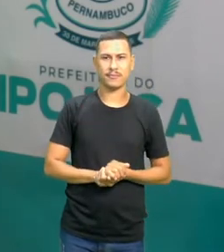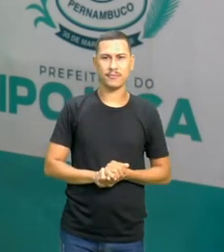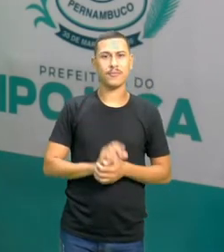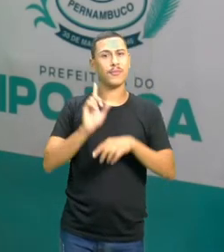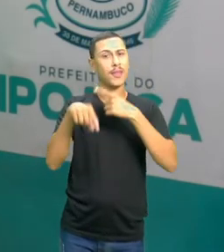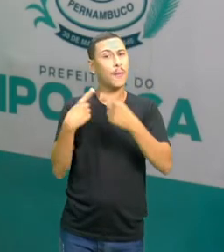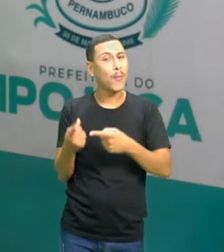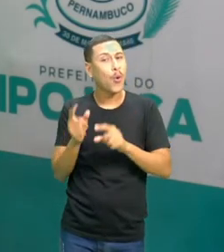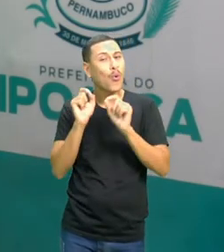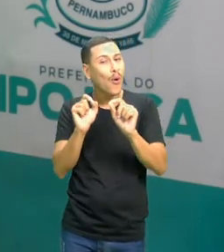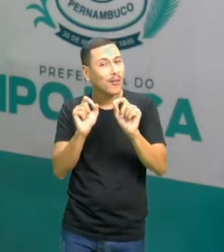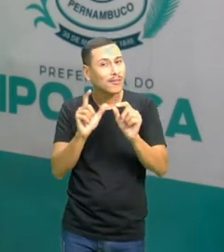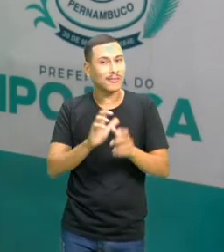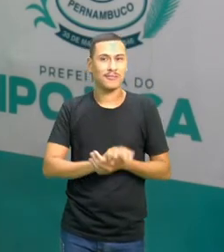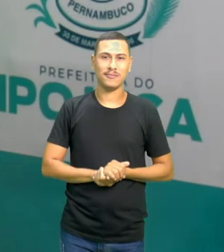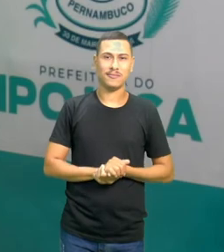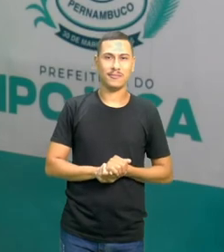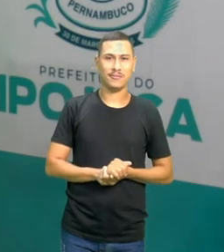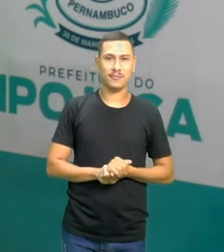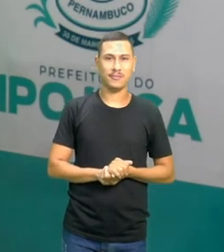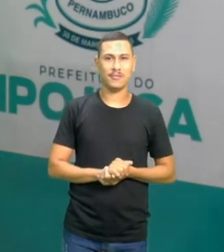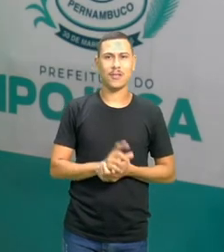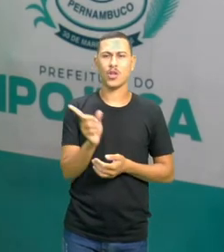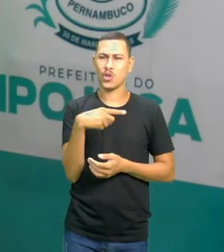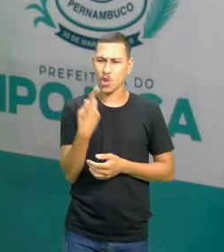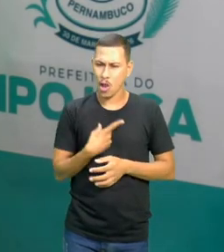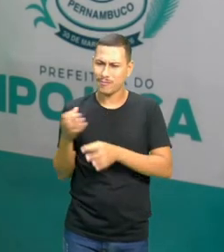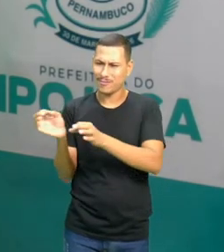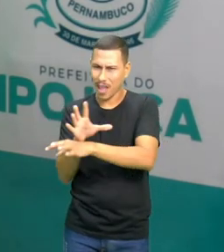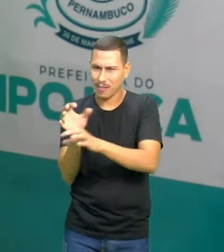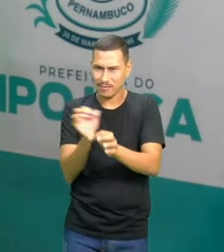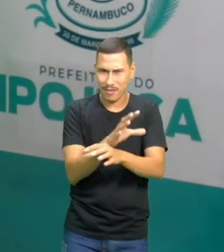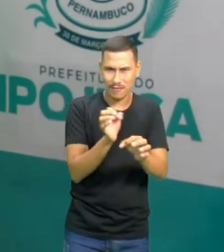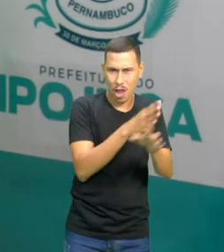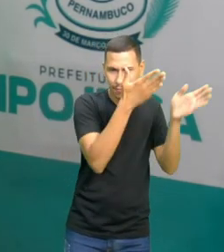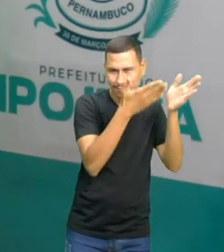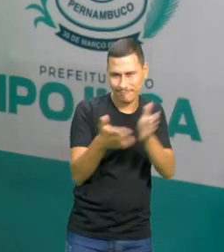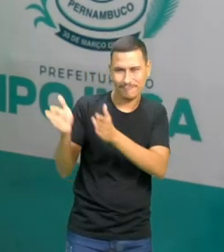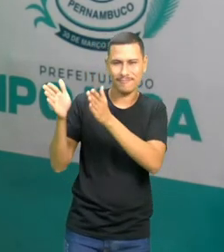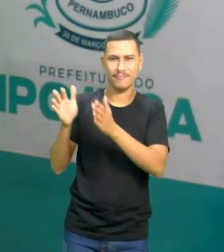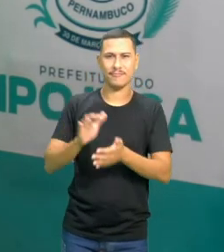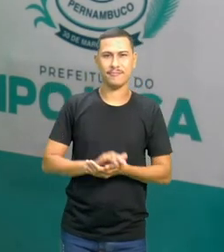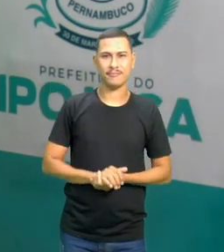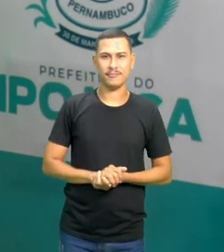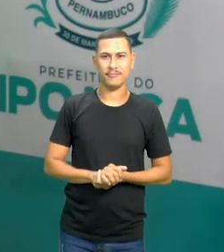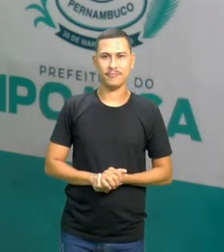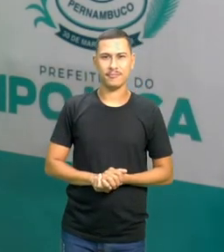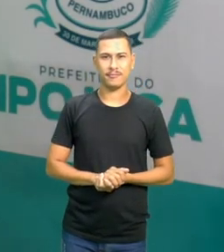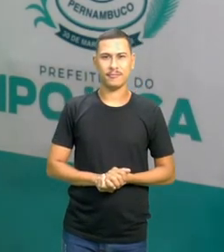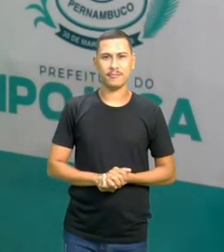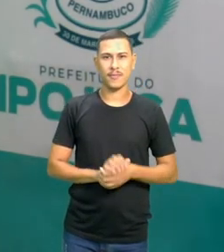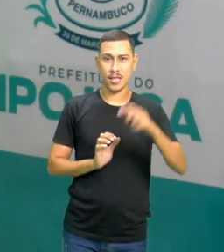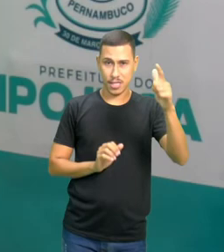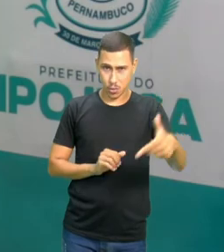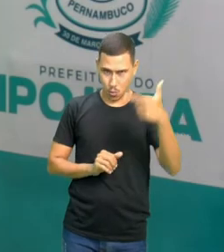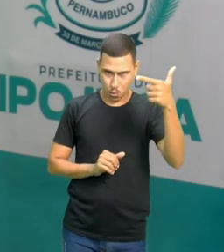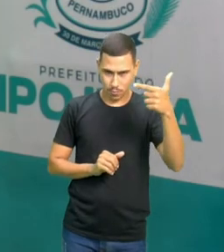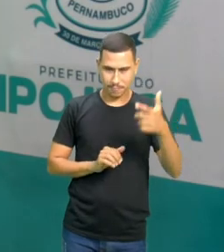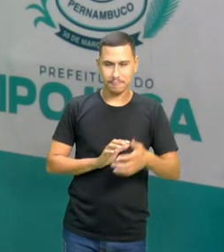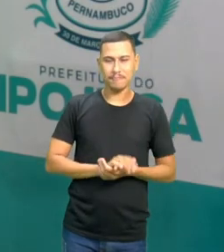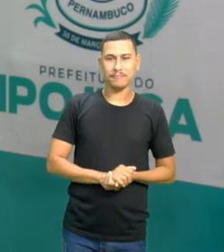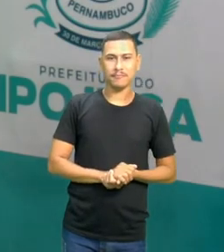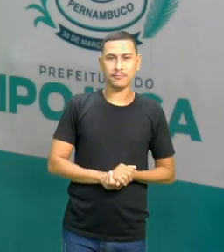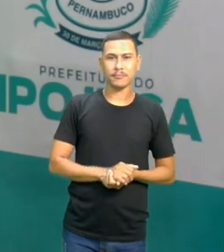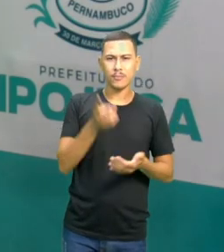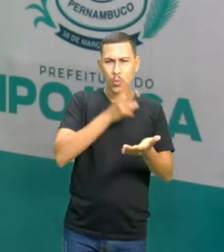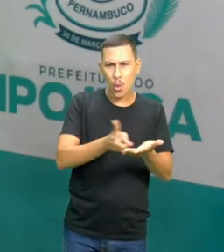Depois vem o... E assim eu vou fechando a minha sequência. O nosso segundo quesito.